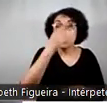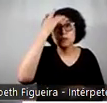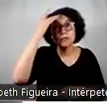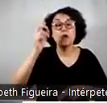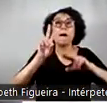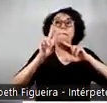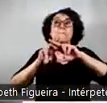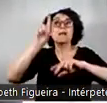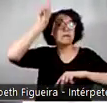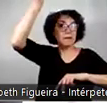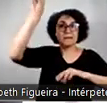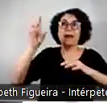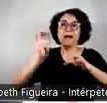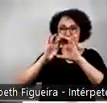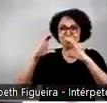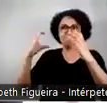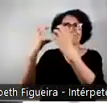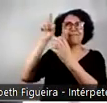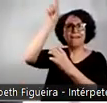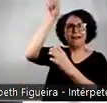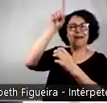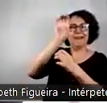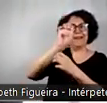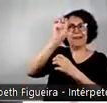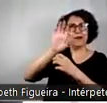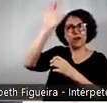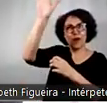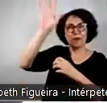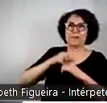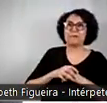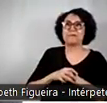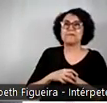Europa, que geralmente são pessoas provenientes do continente africano, né,